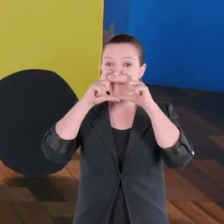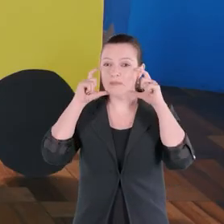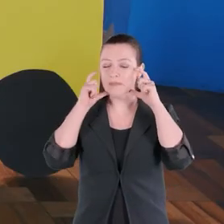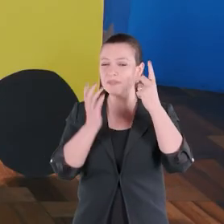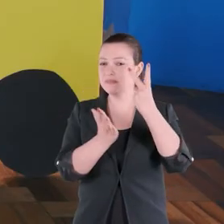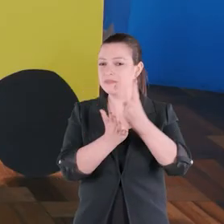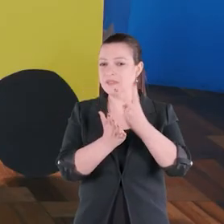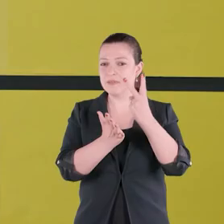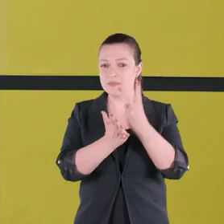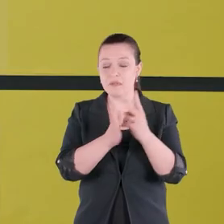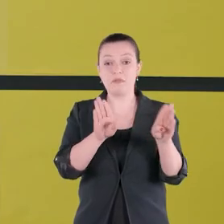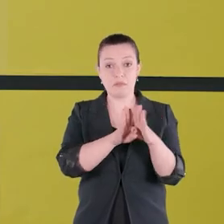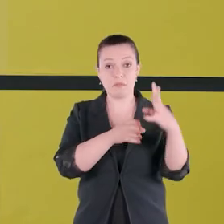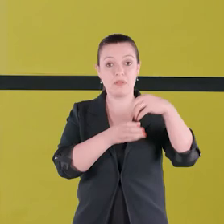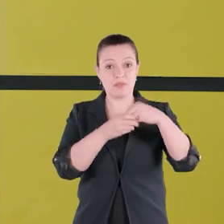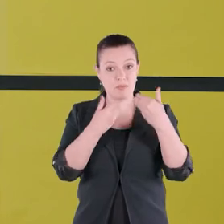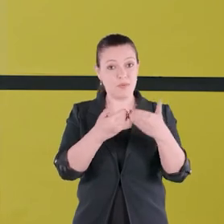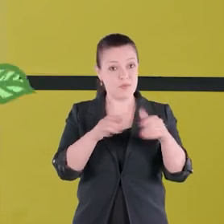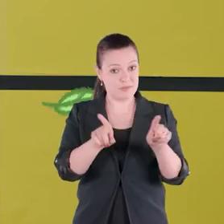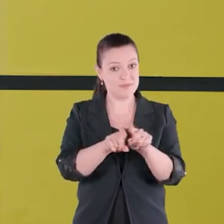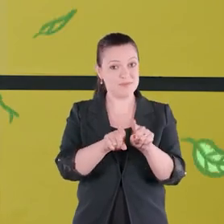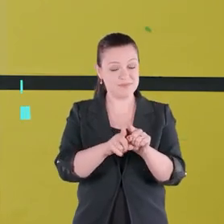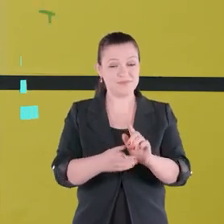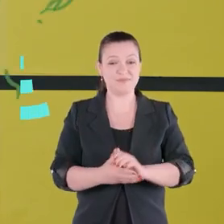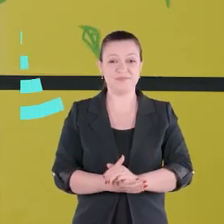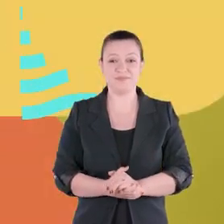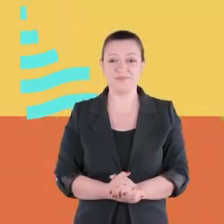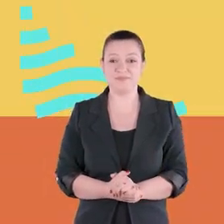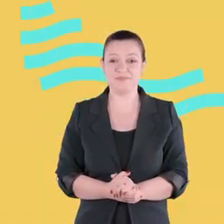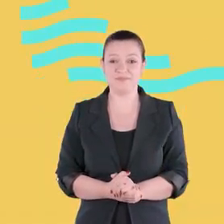Use máscara sempre, inclusive no busão.